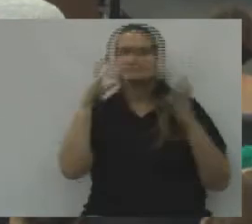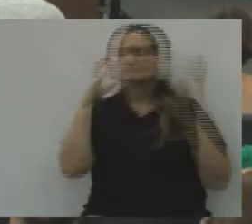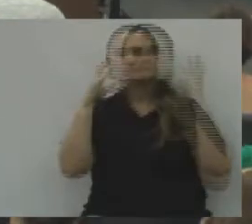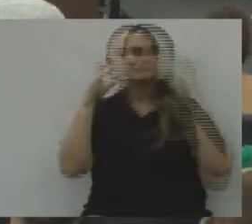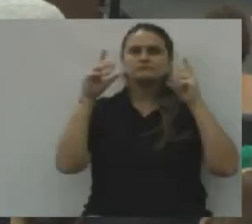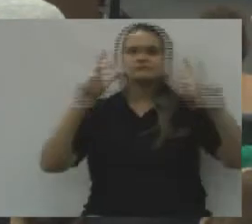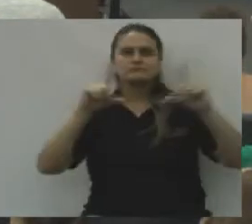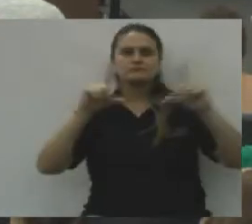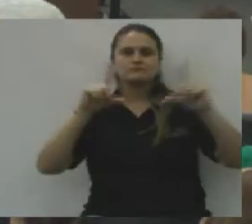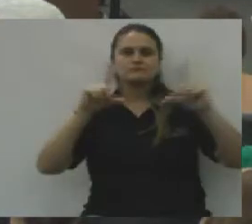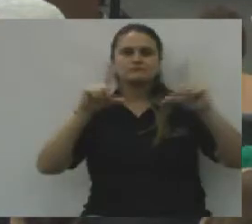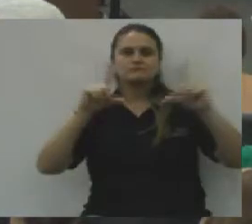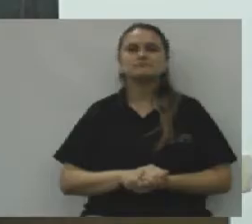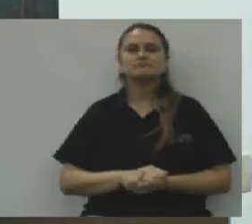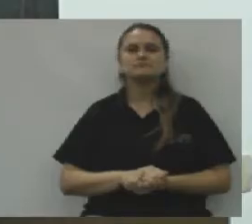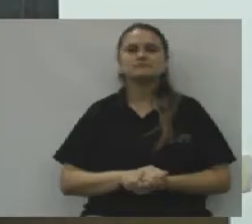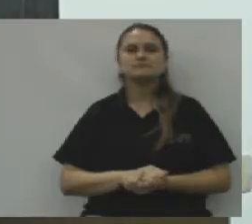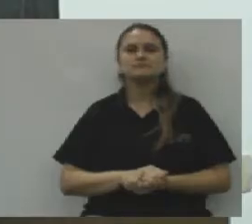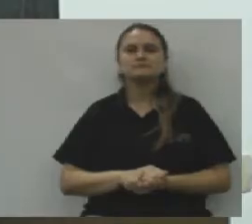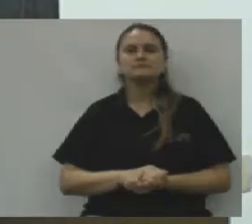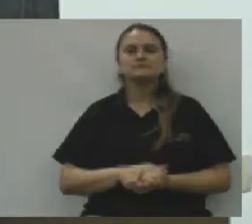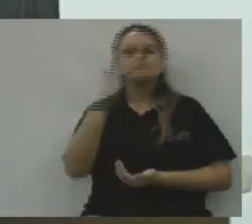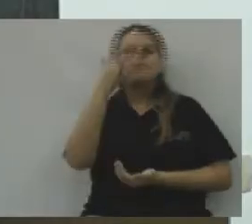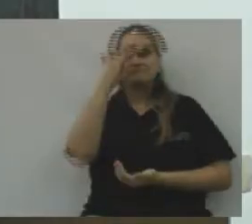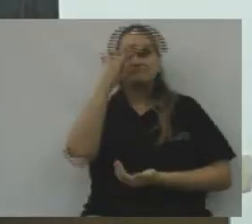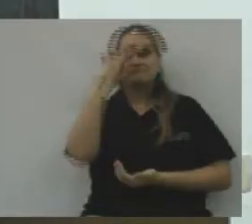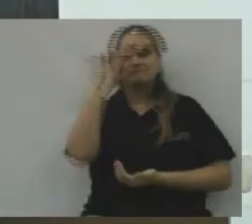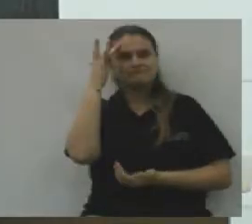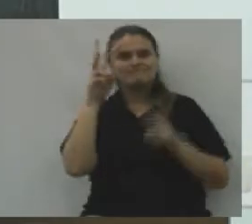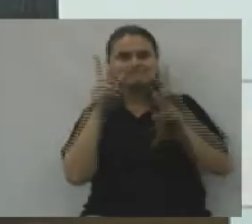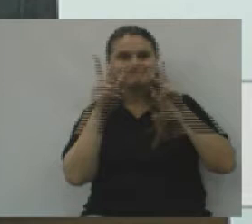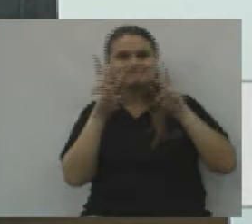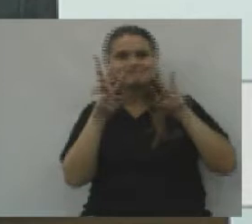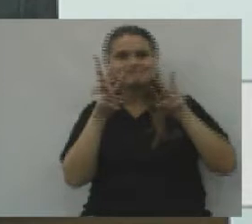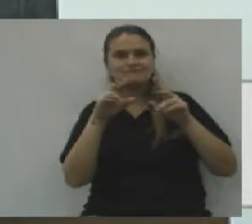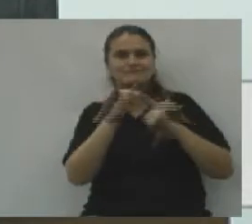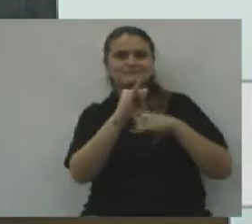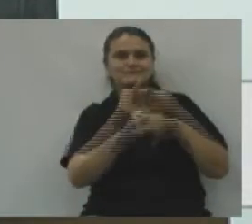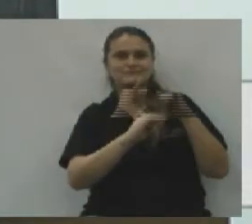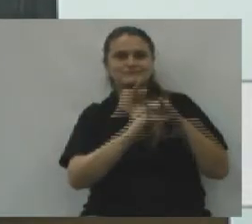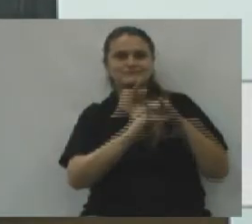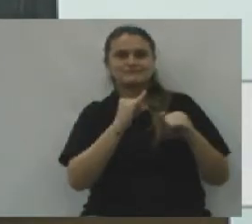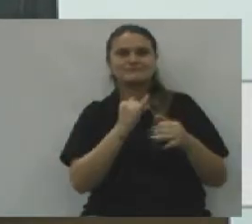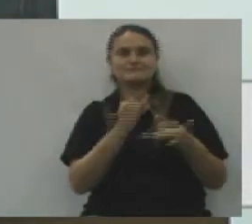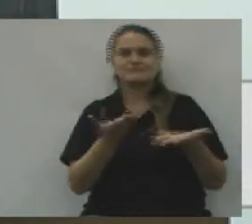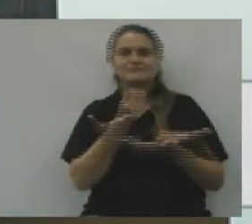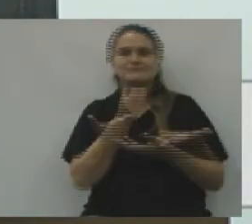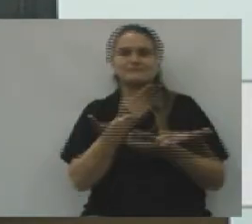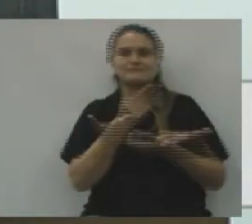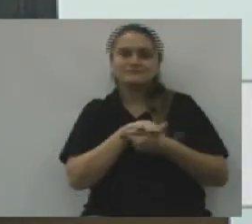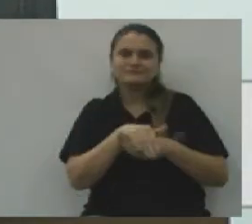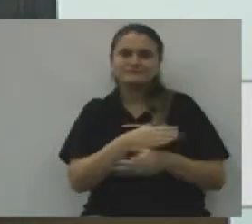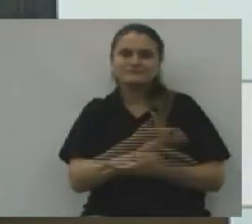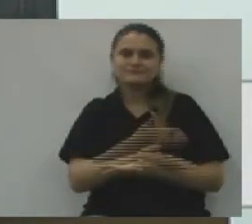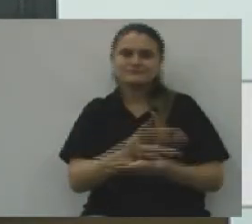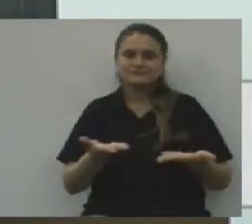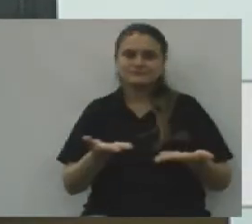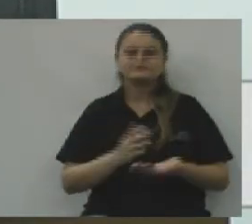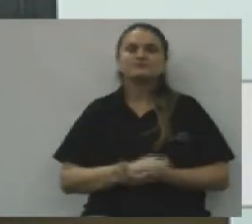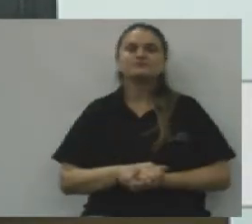televisionada, as pessoas que nos acompanham pela internet também, meu boa noite a todos